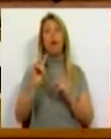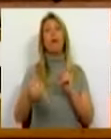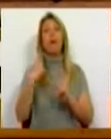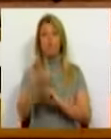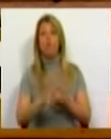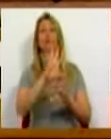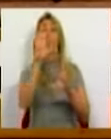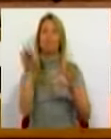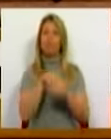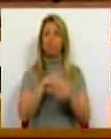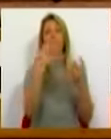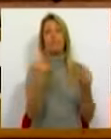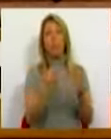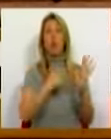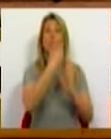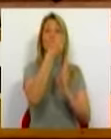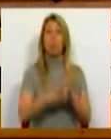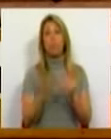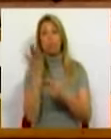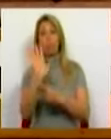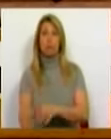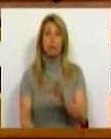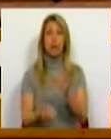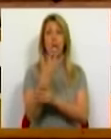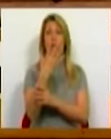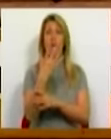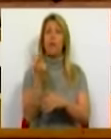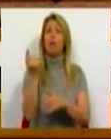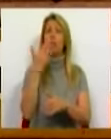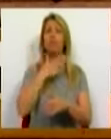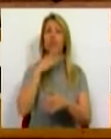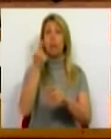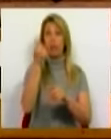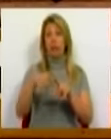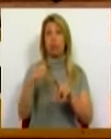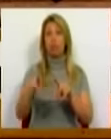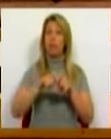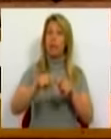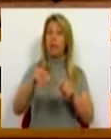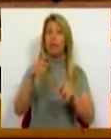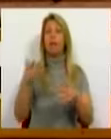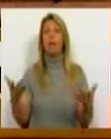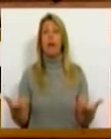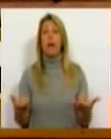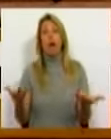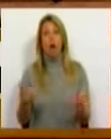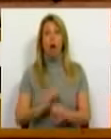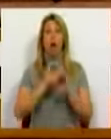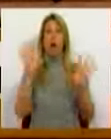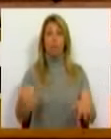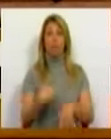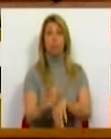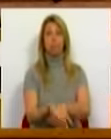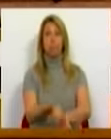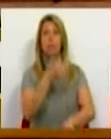mesmo documento, como, por exemplo, a criação de uma linha de crédito. É óbvio que, com atraso na tomada de decisão de apoios